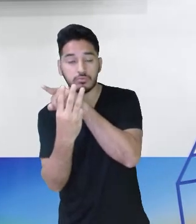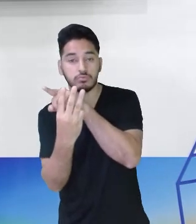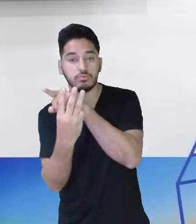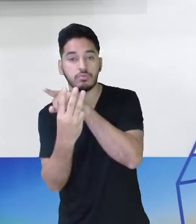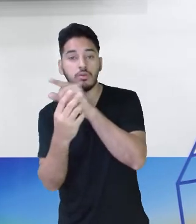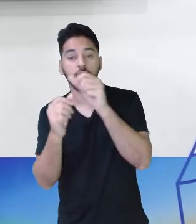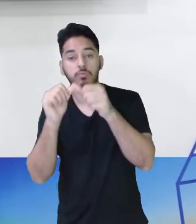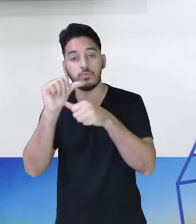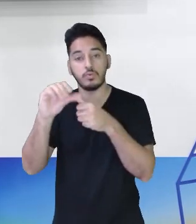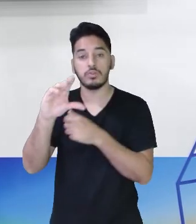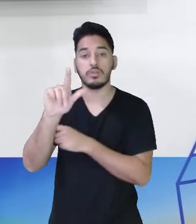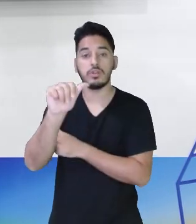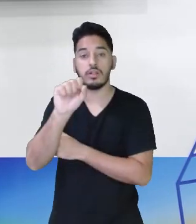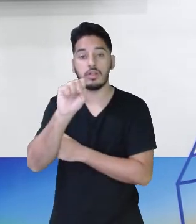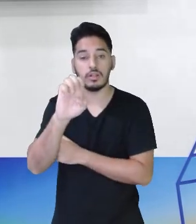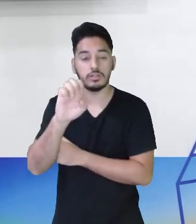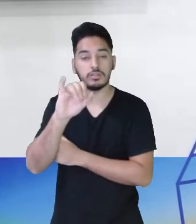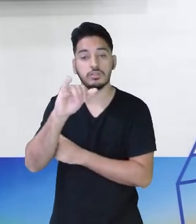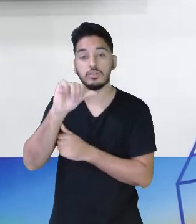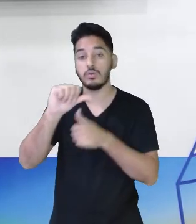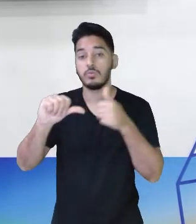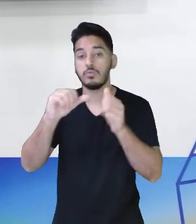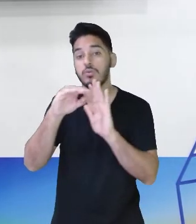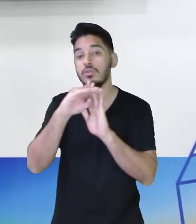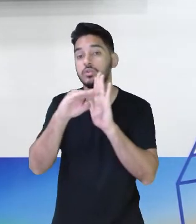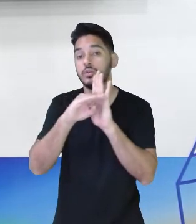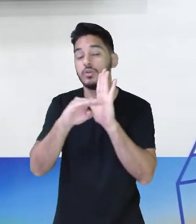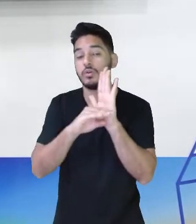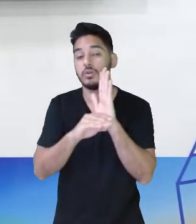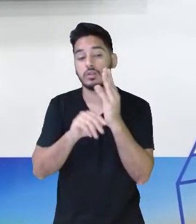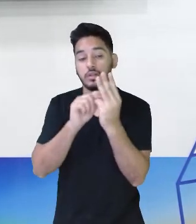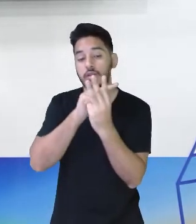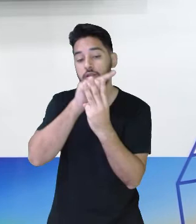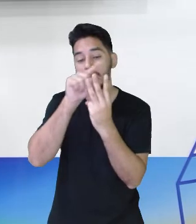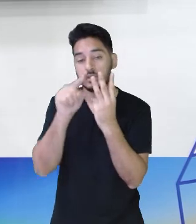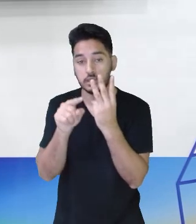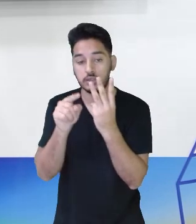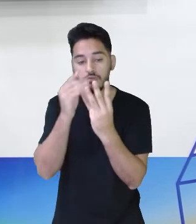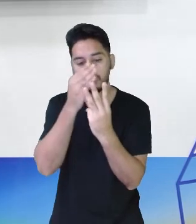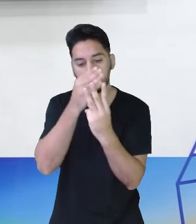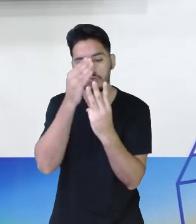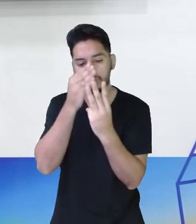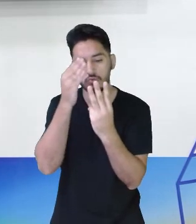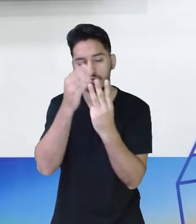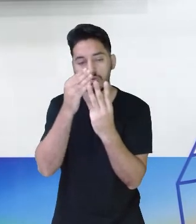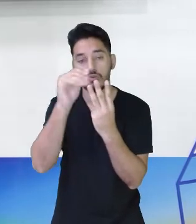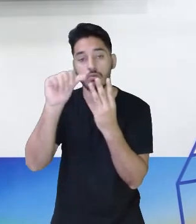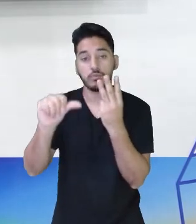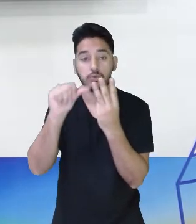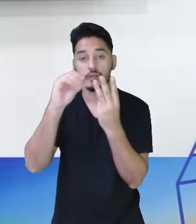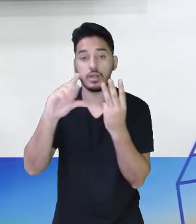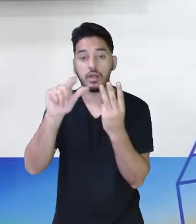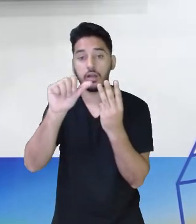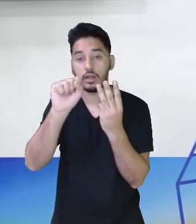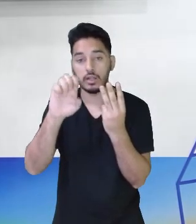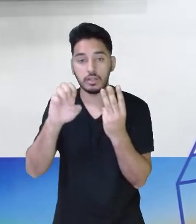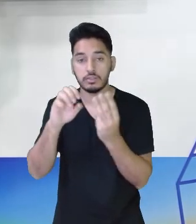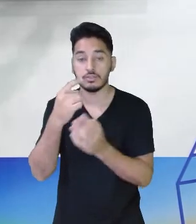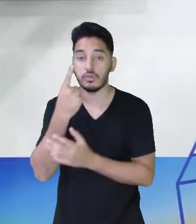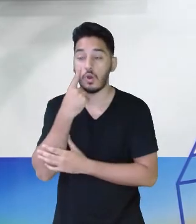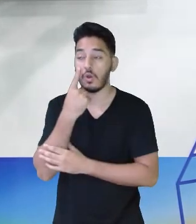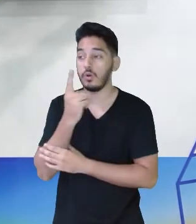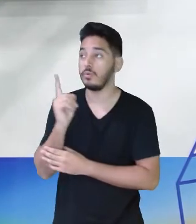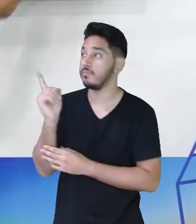algarismos eu mudo de classe. Eu mudo de ordem. A cada 3 ordens dessa, vou mudando de classe, como eu